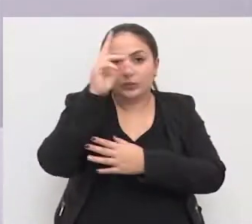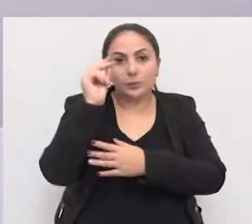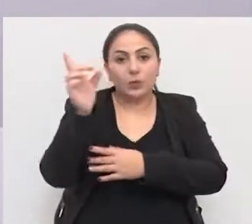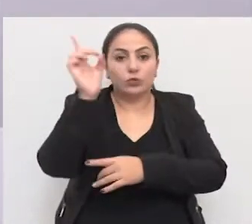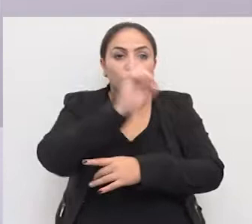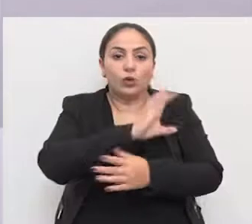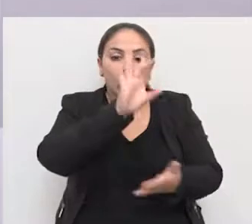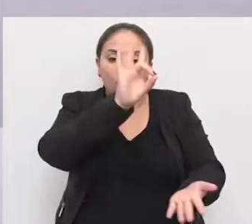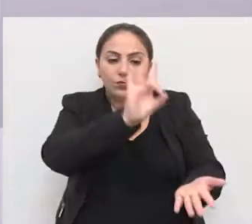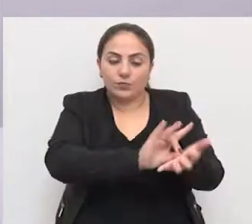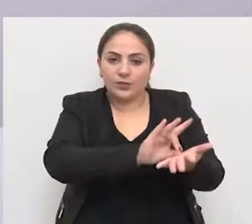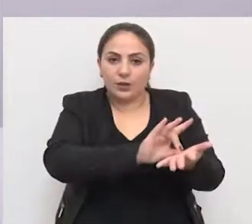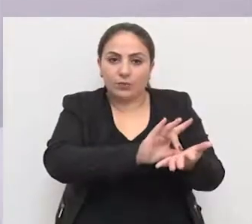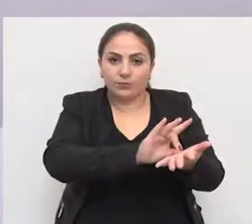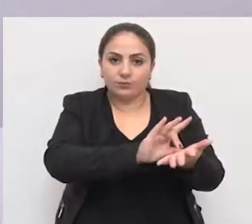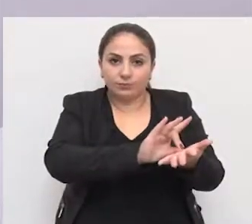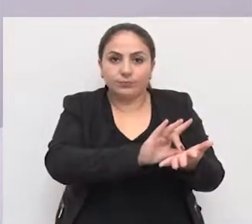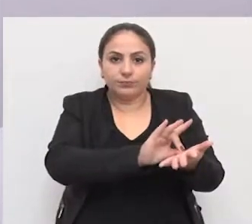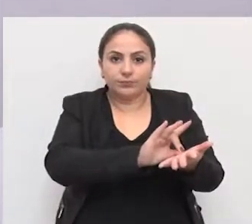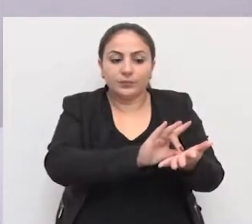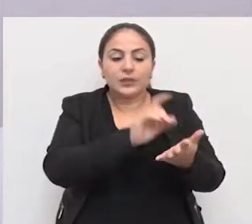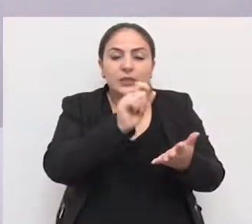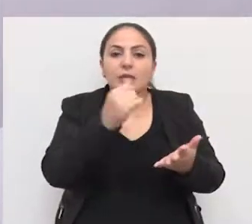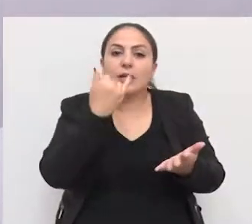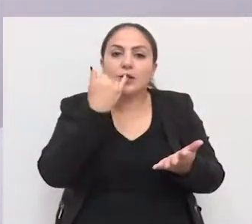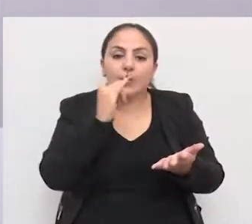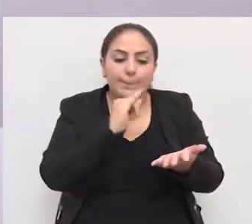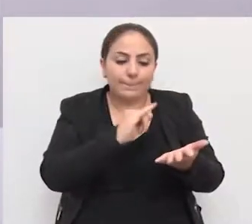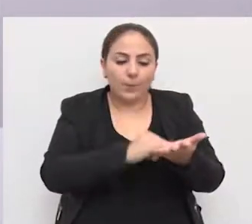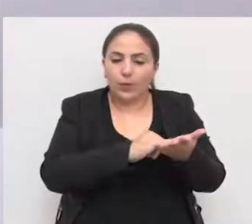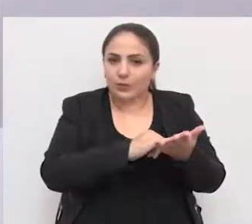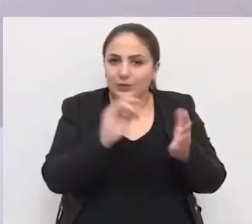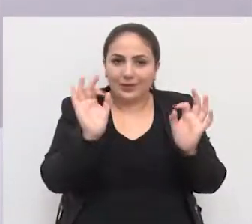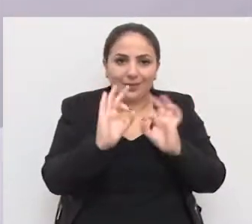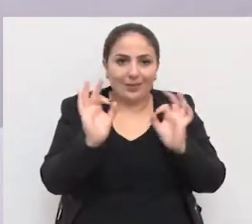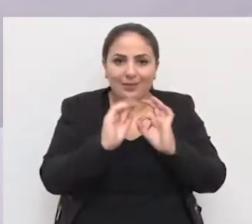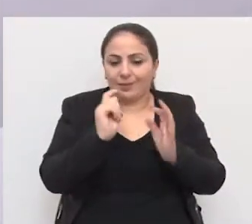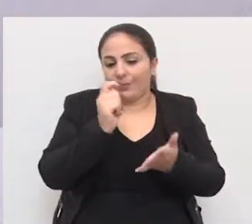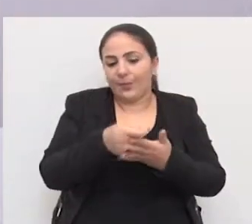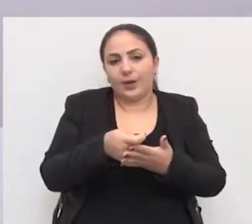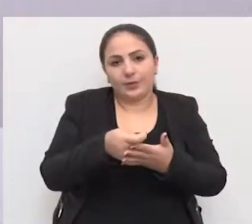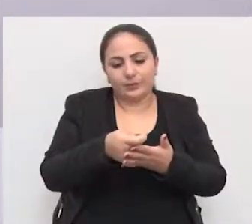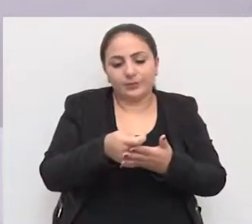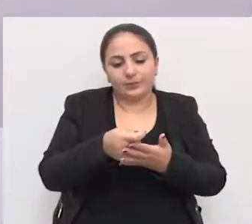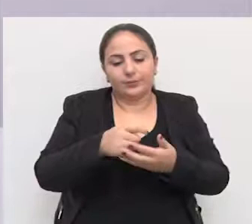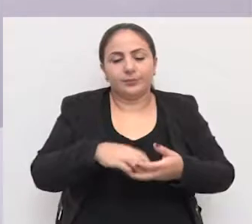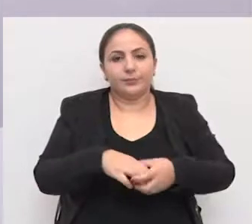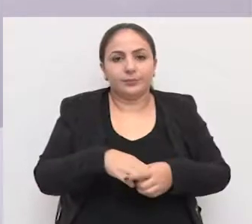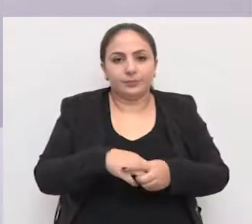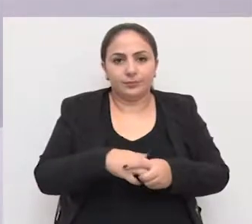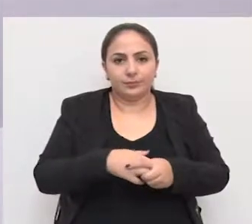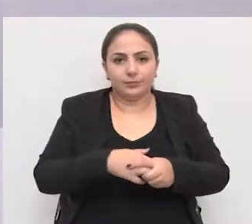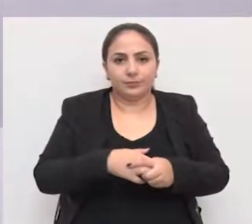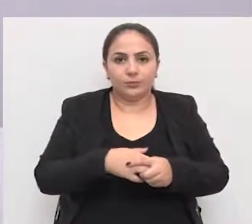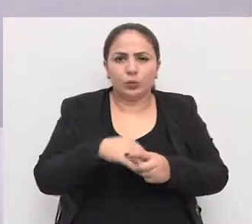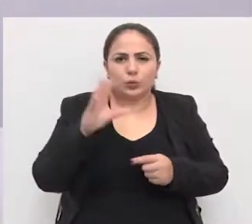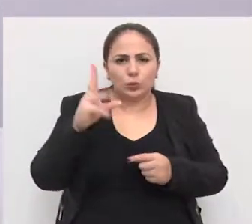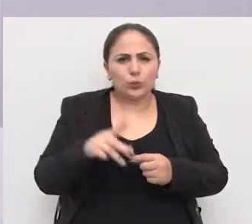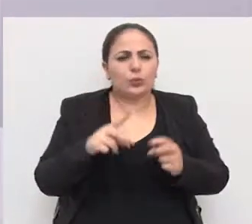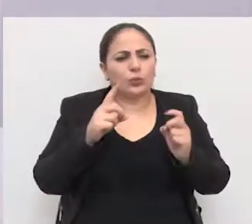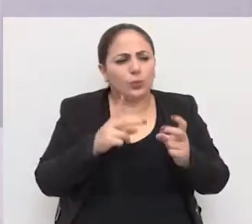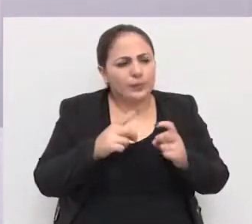dia oficial, para ter uma data oficial, onde os impostos não serão cobrados,